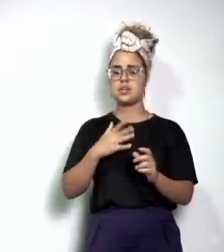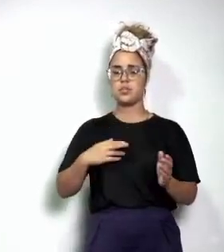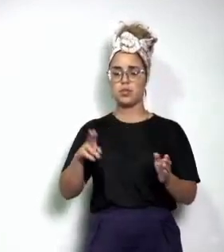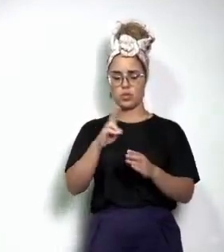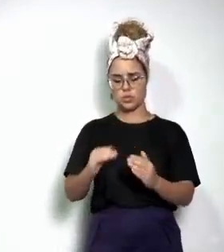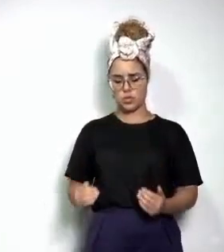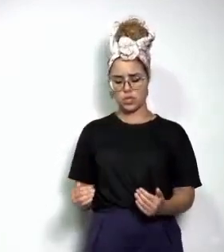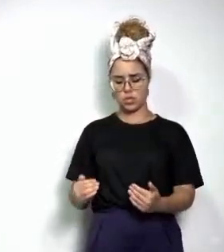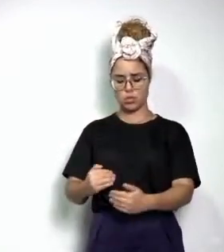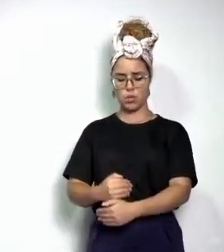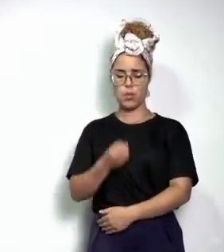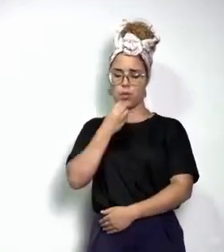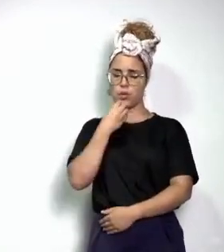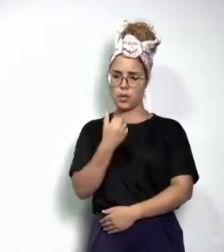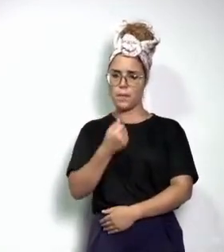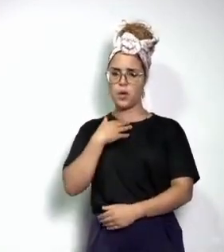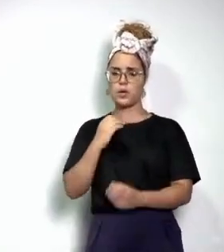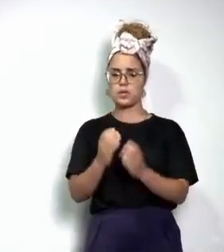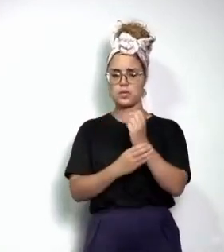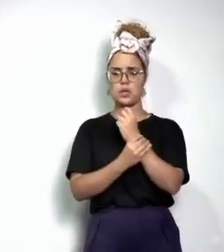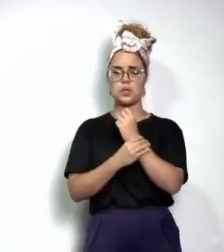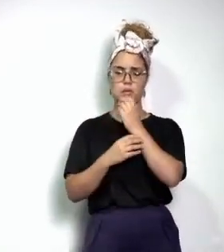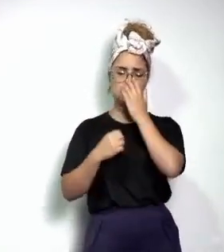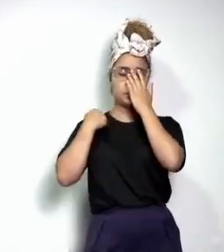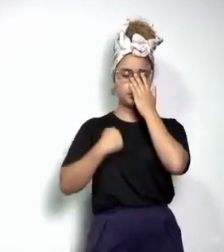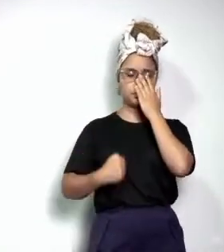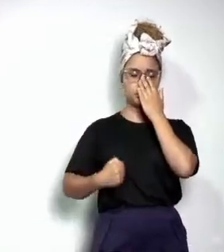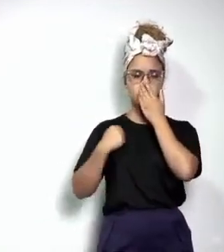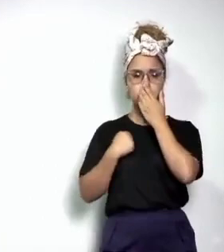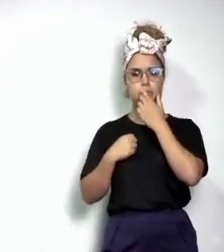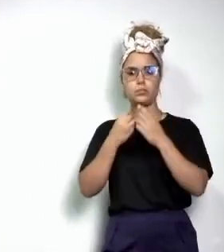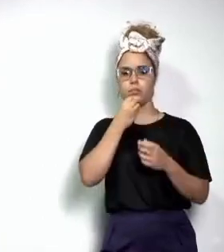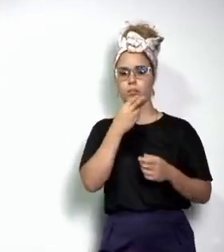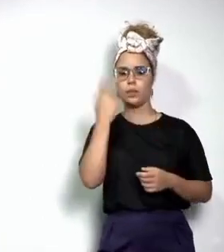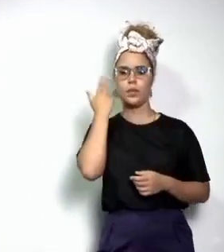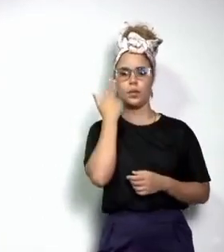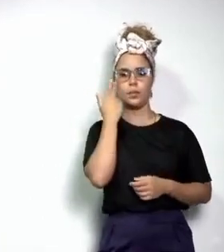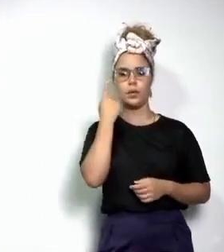case minimamente segura também. É muito comum isso